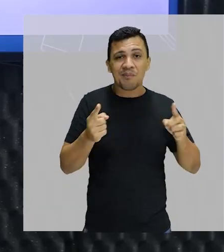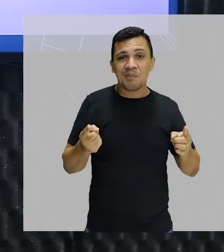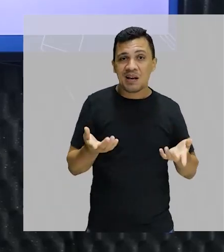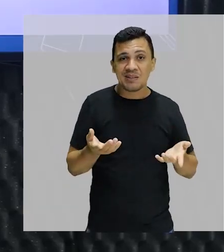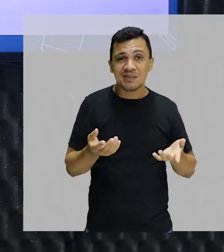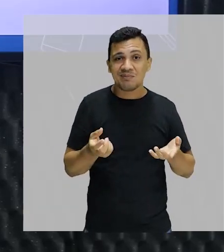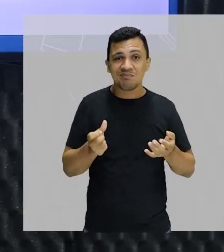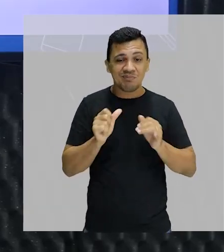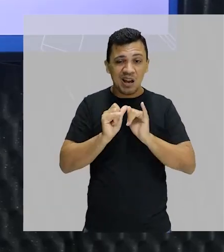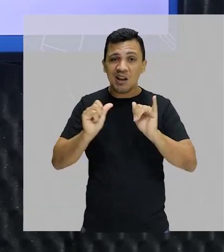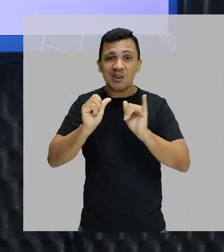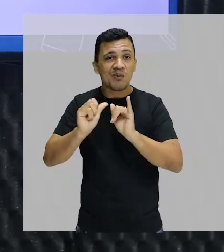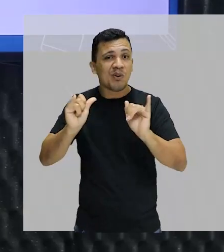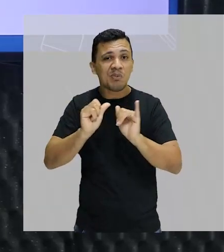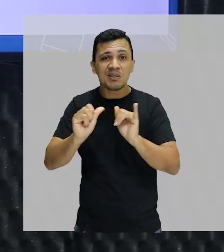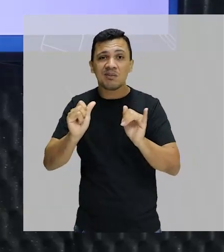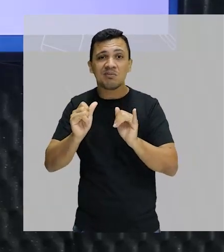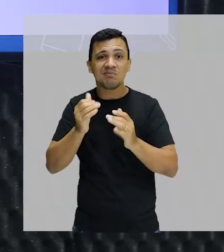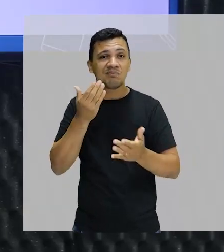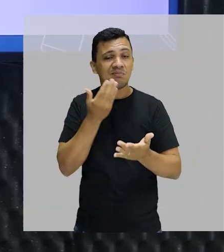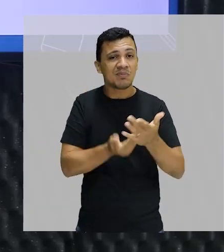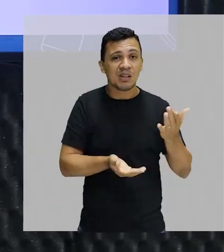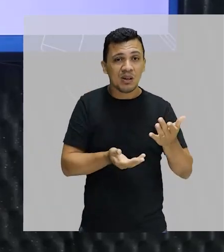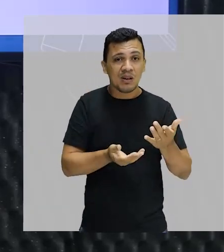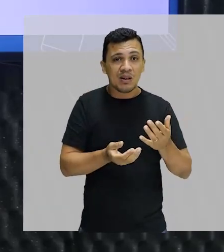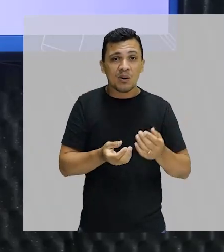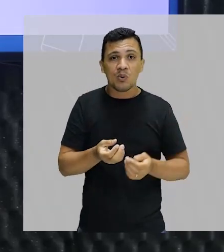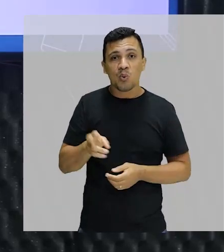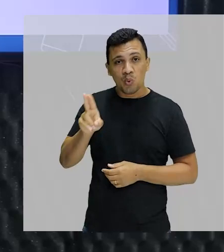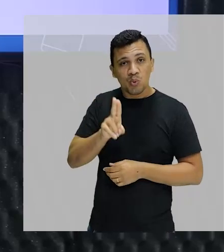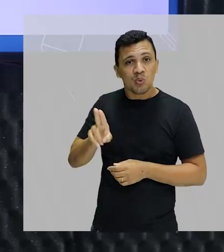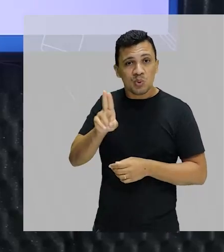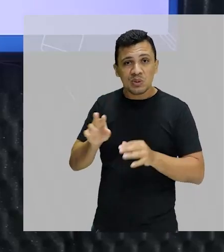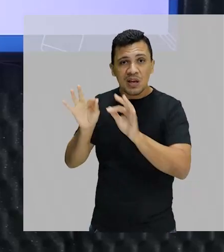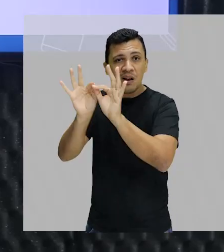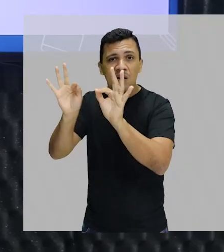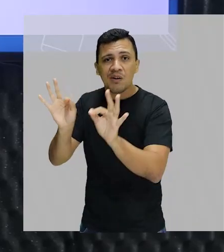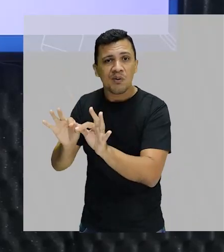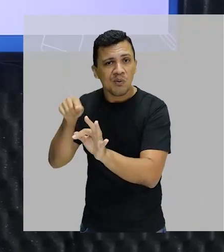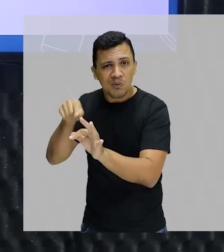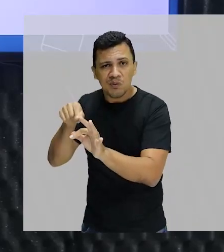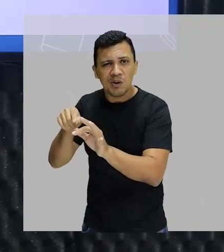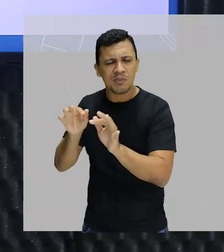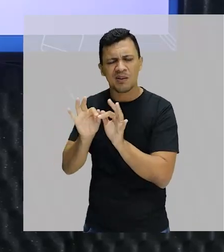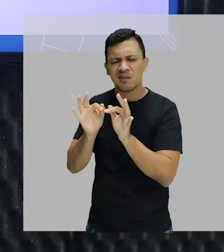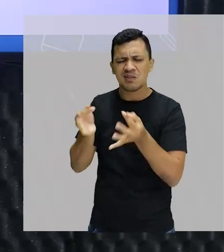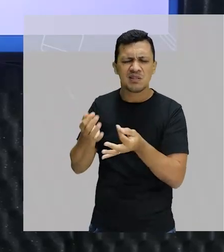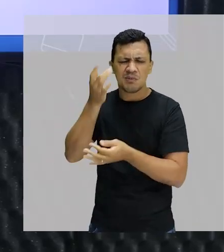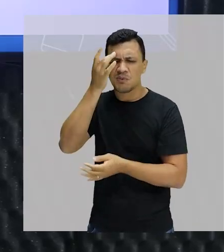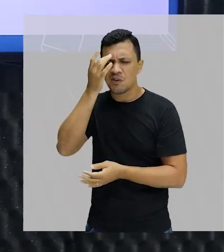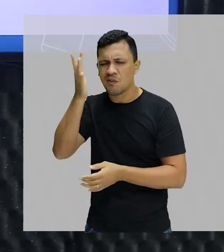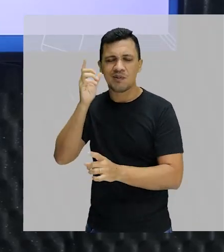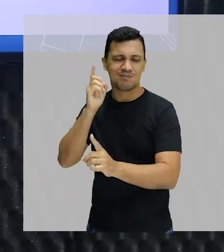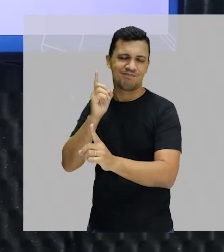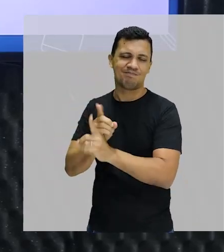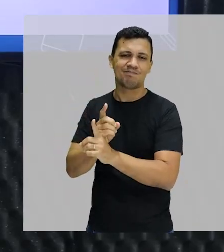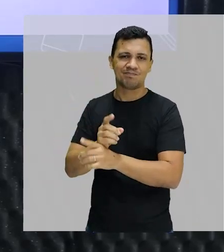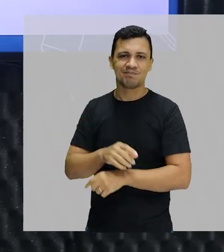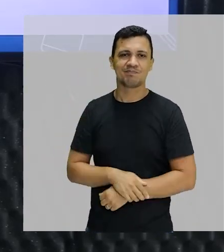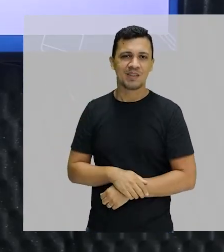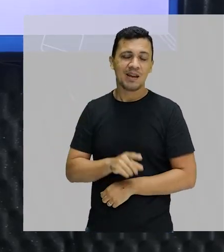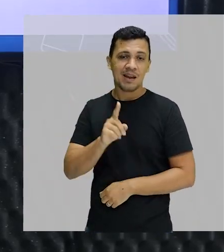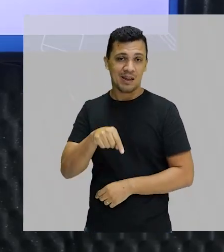né, informação que, com o uso do termo geral, seria muito mais simples de você descobrir. E é justamente com